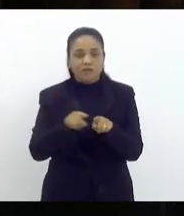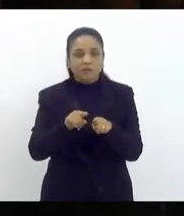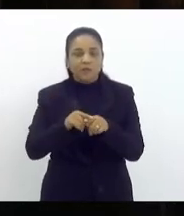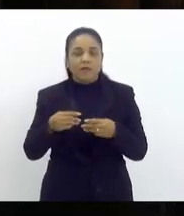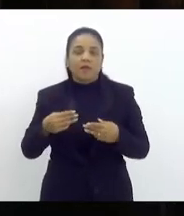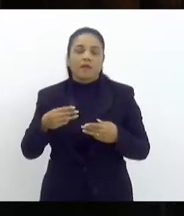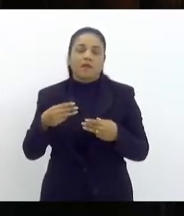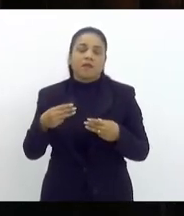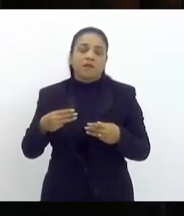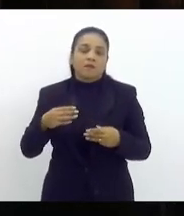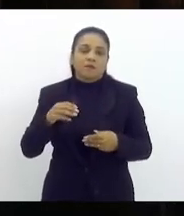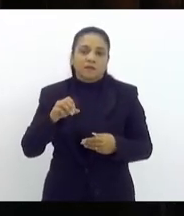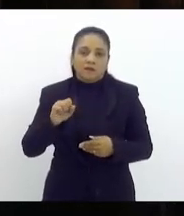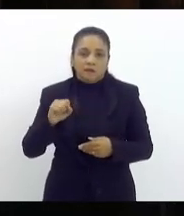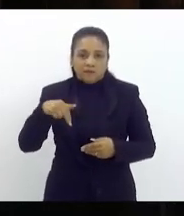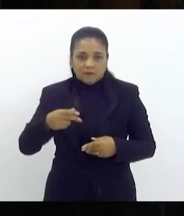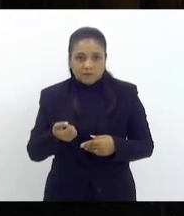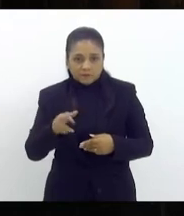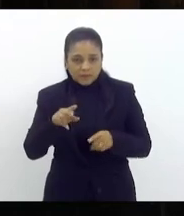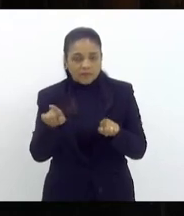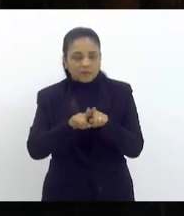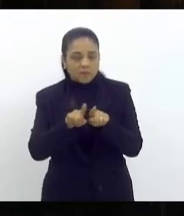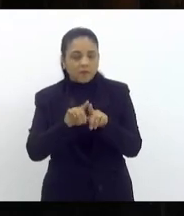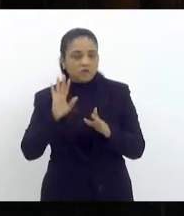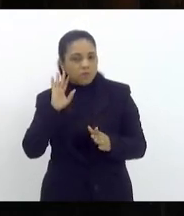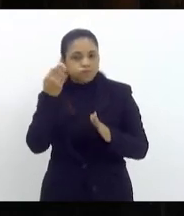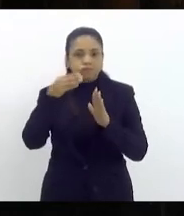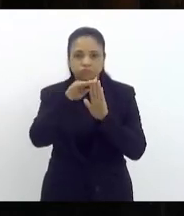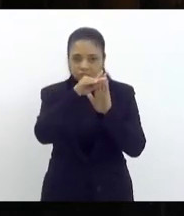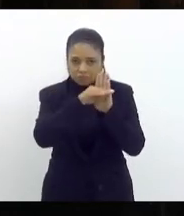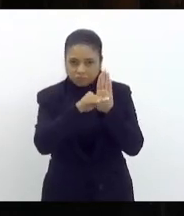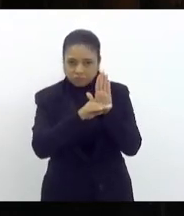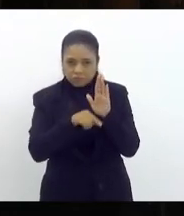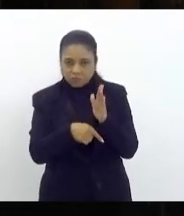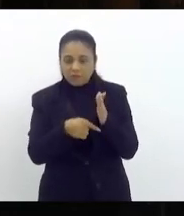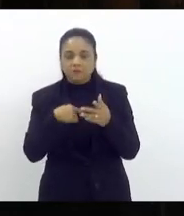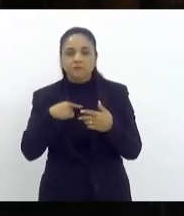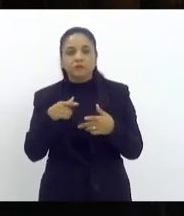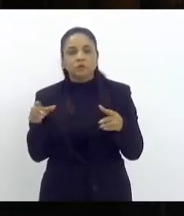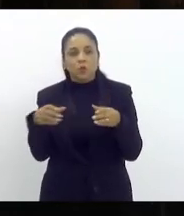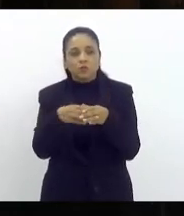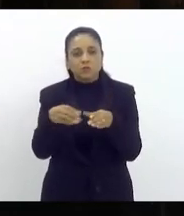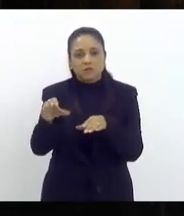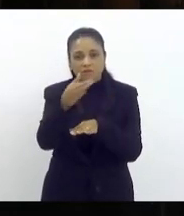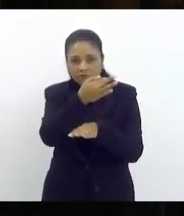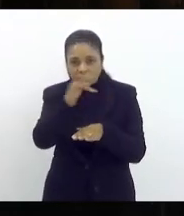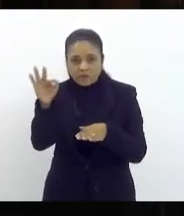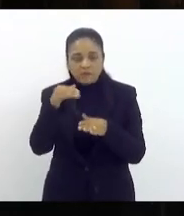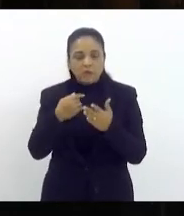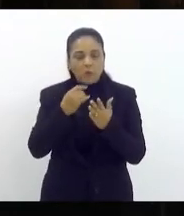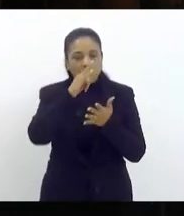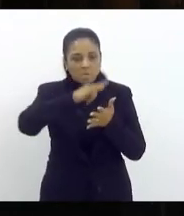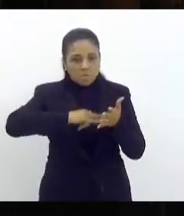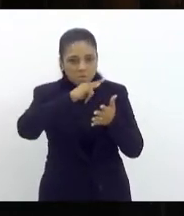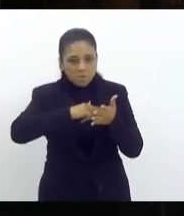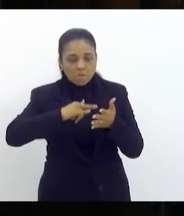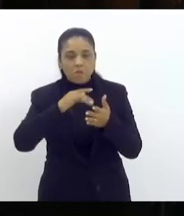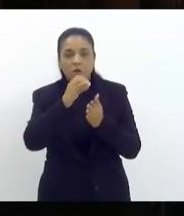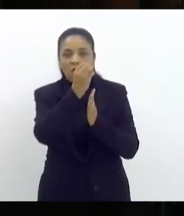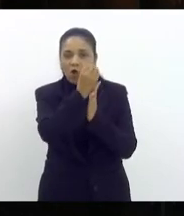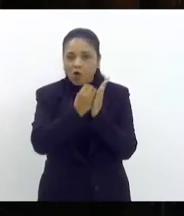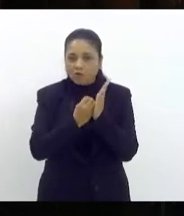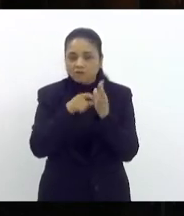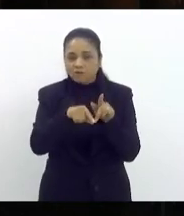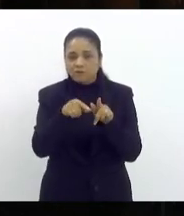medidas providenciais para a solução com essa pauta como a criação do Conselho da Federação publicado no Diário Oficial da União em